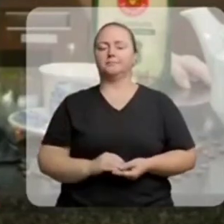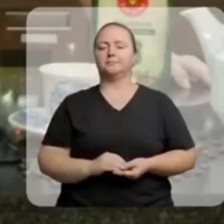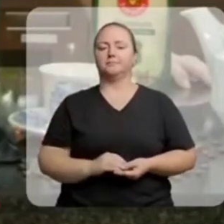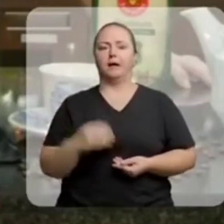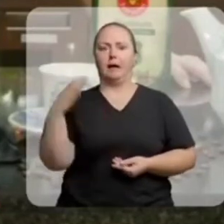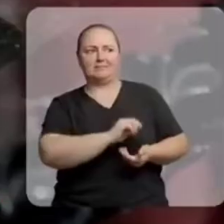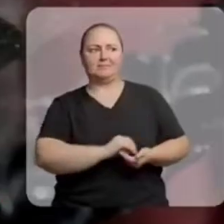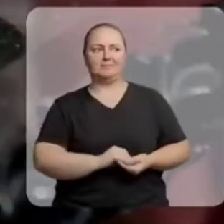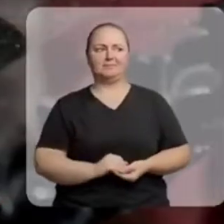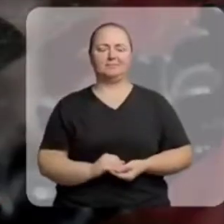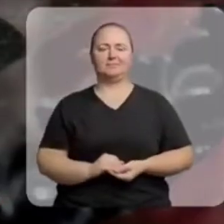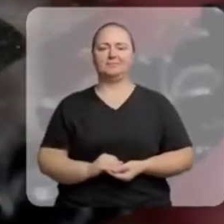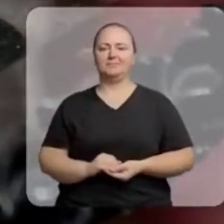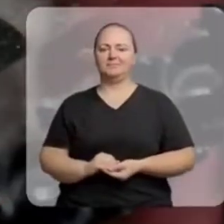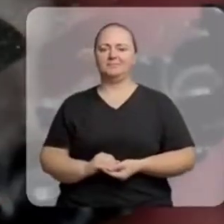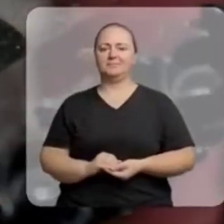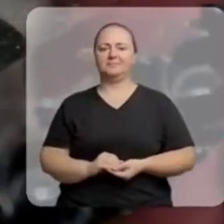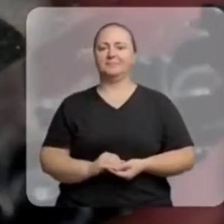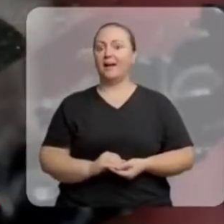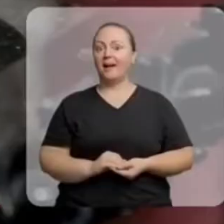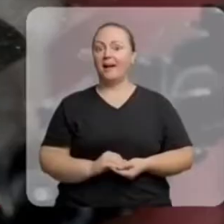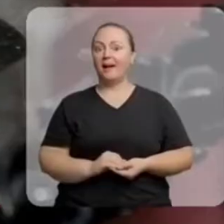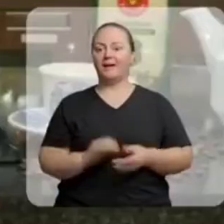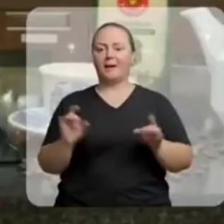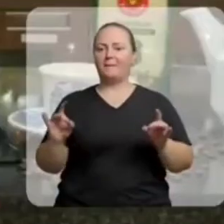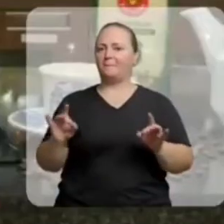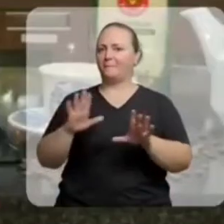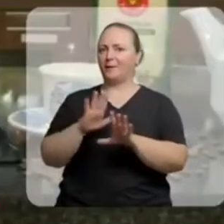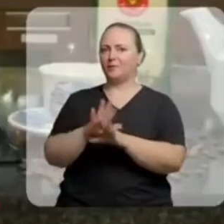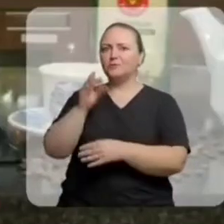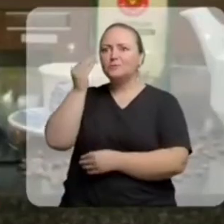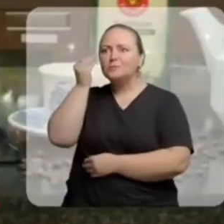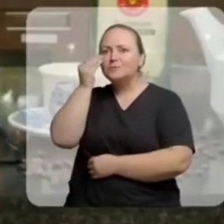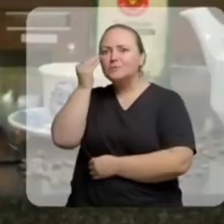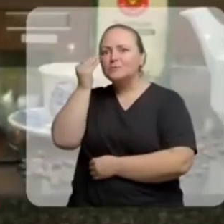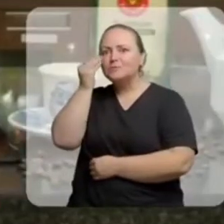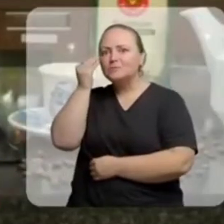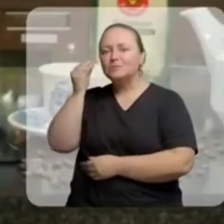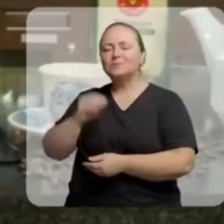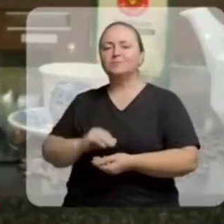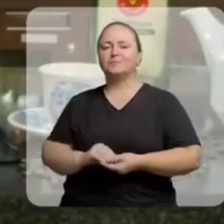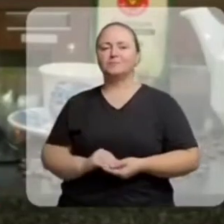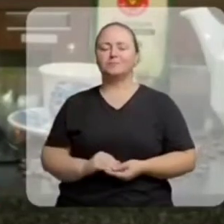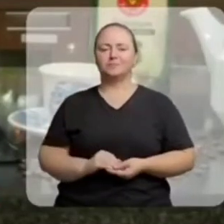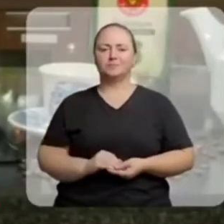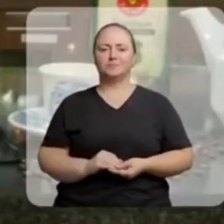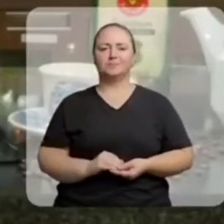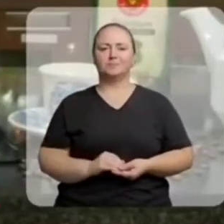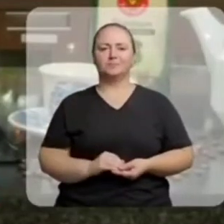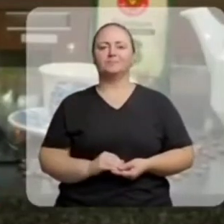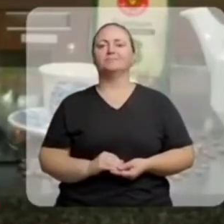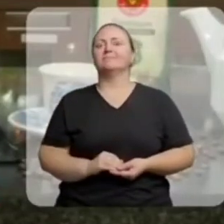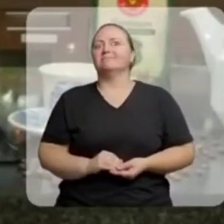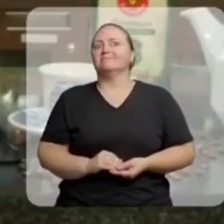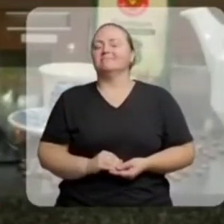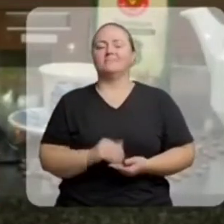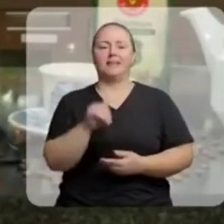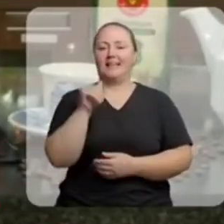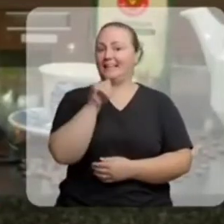água. Tá pronto, vamos lá. Cafezinho. Café da cafeteira